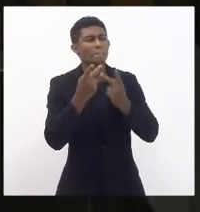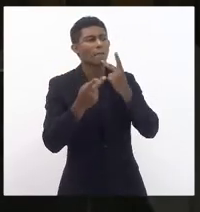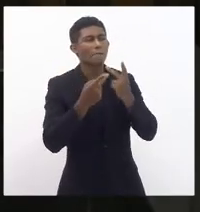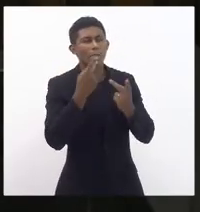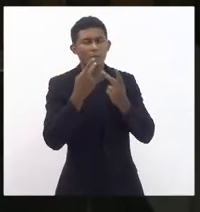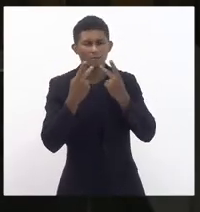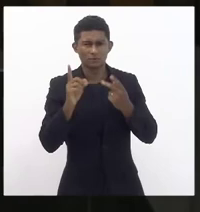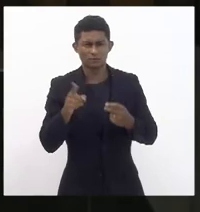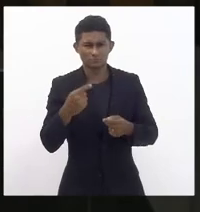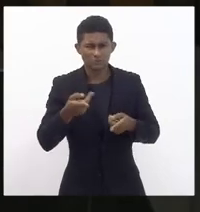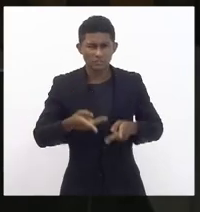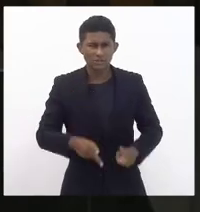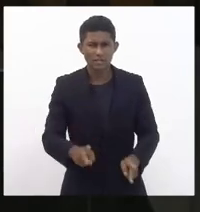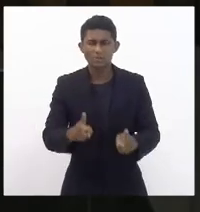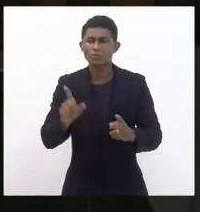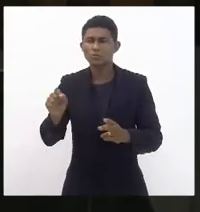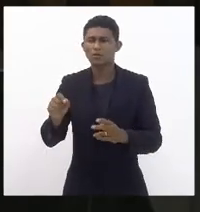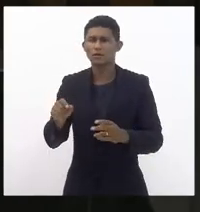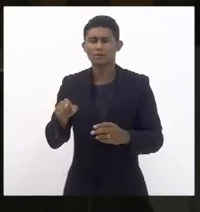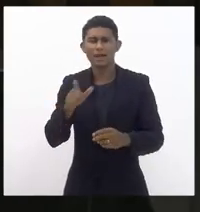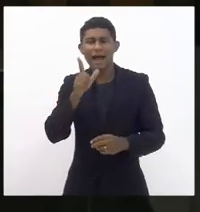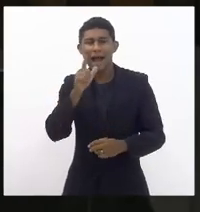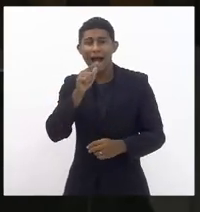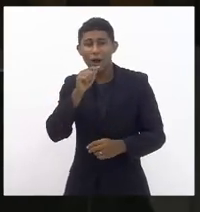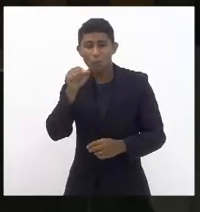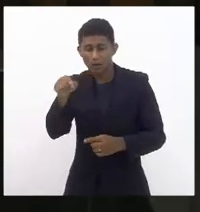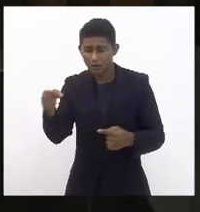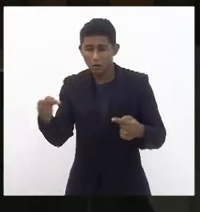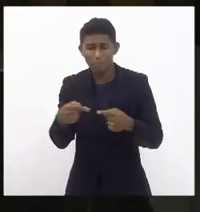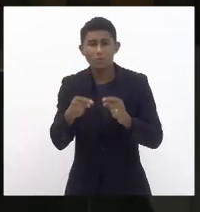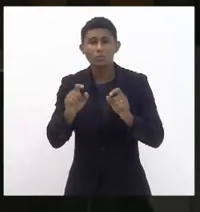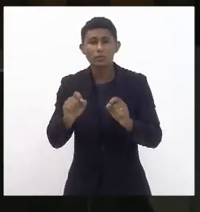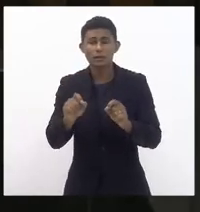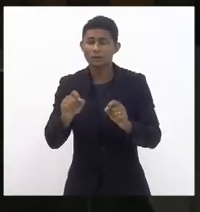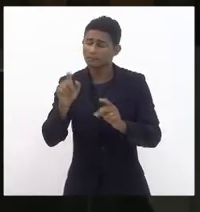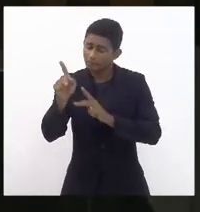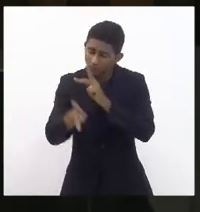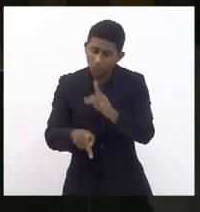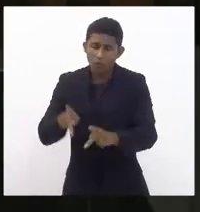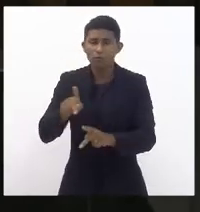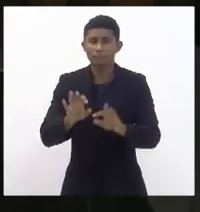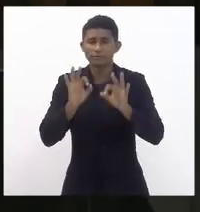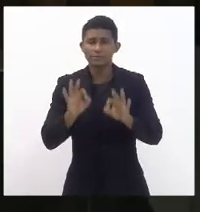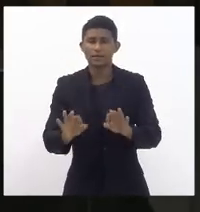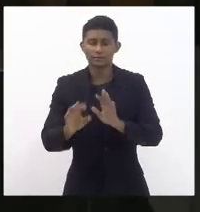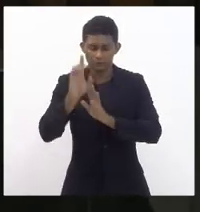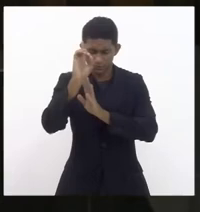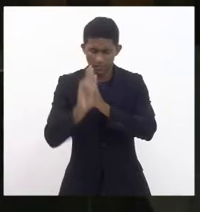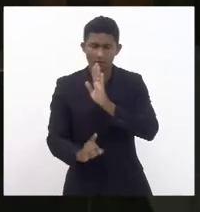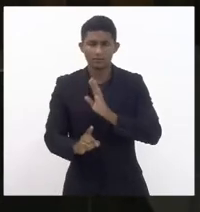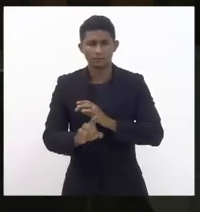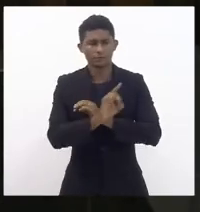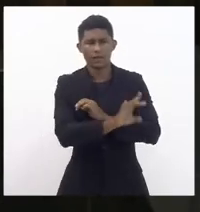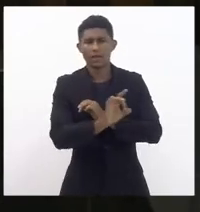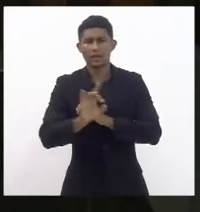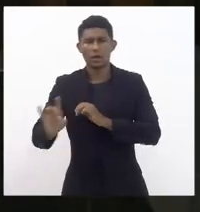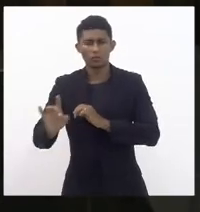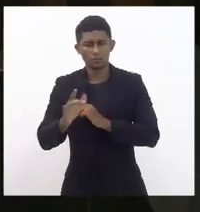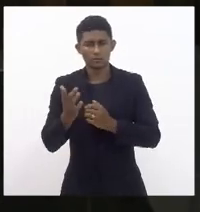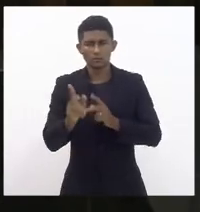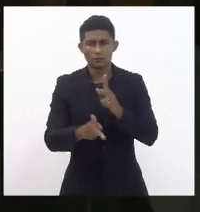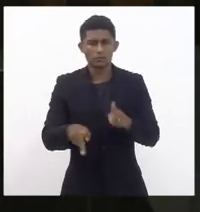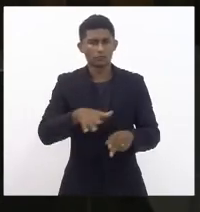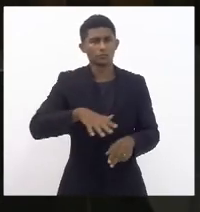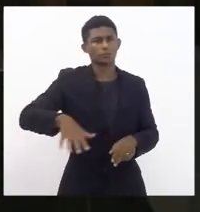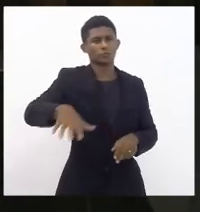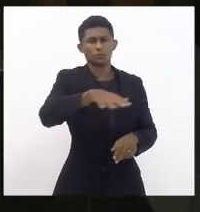batendo e é que água é um patrimônio do Povo água um patrimônio de cada cidadão a gente sempre vem batendo